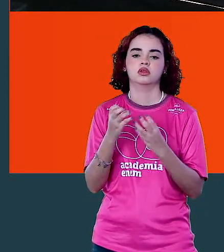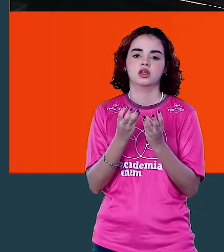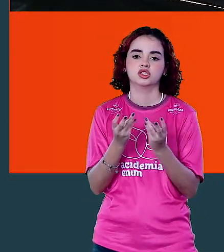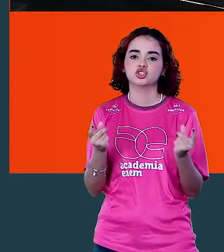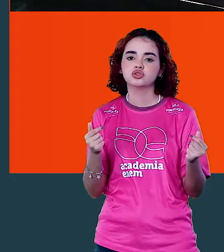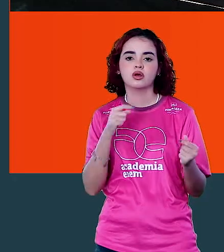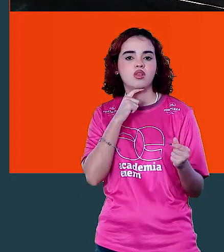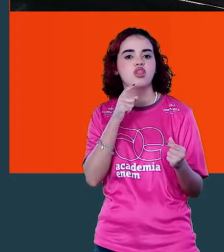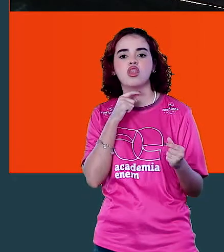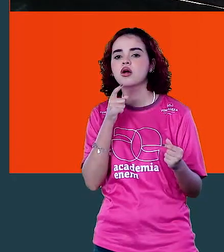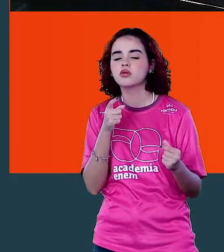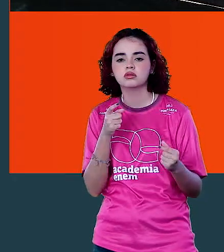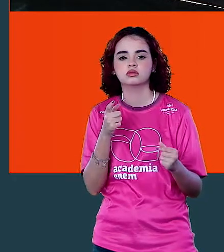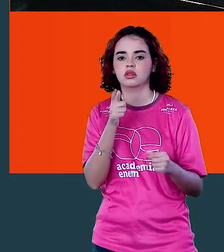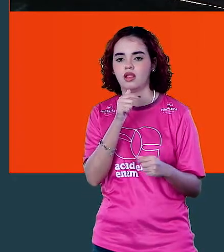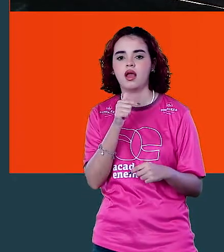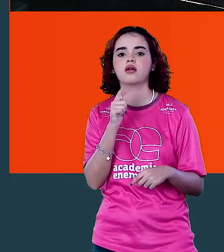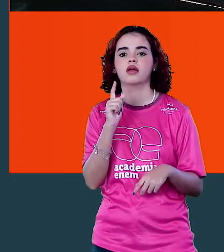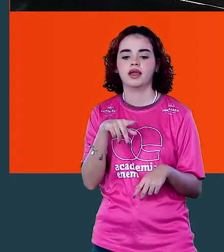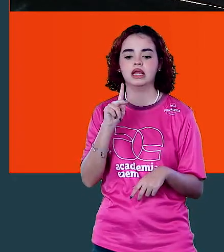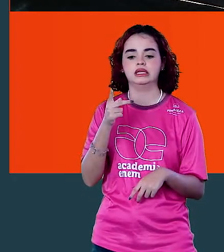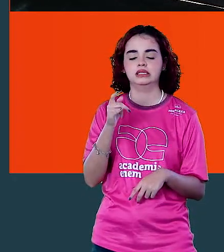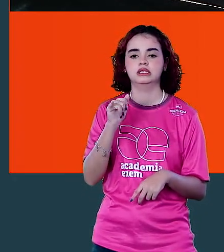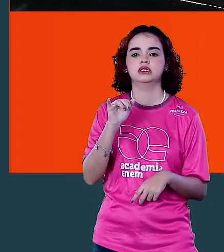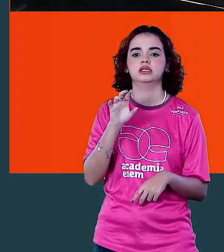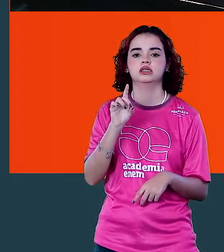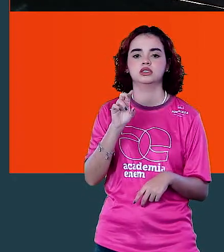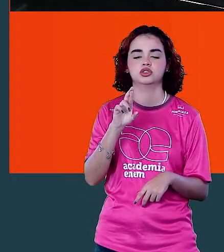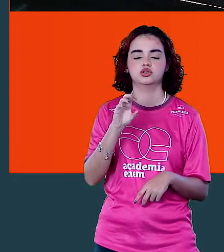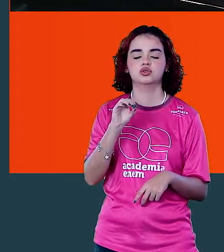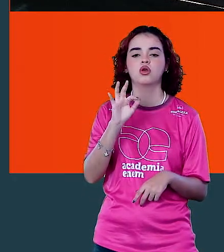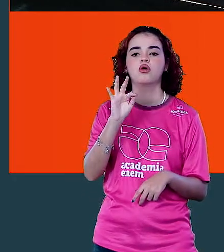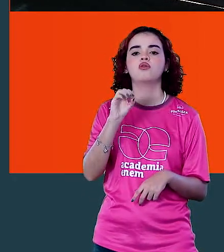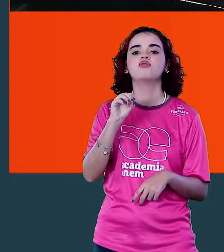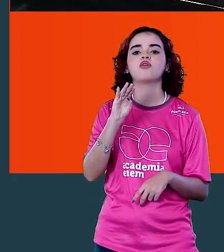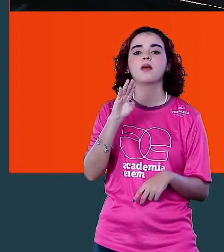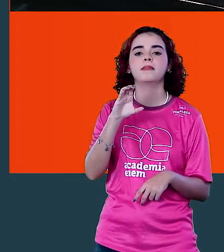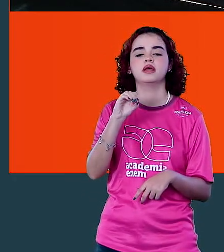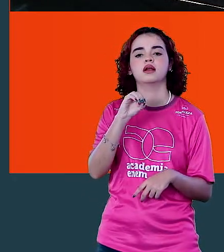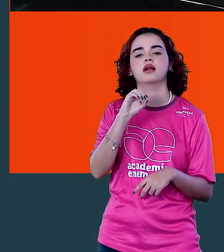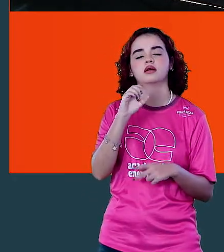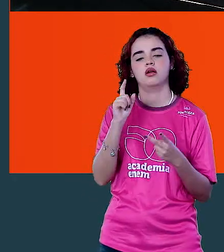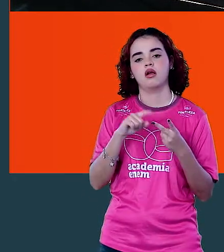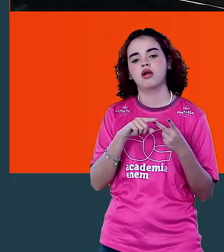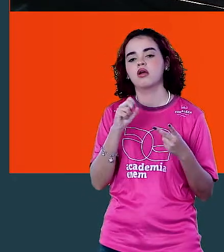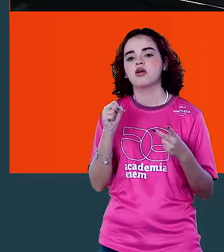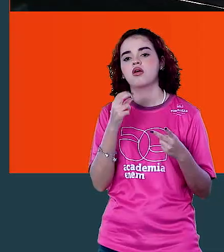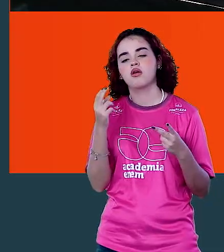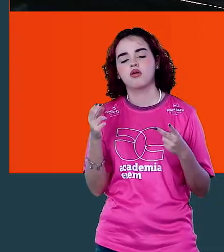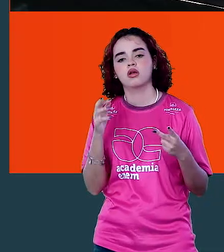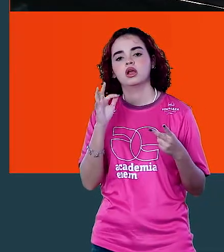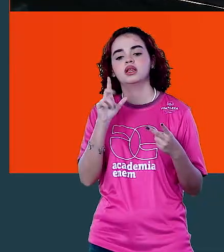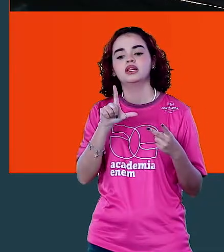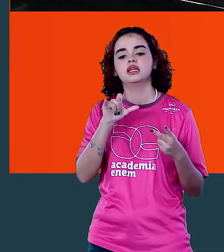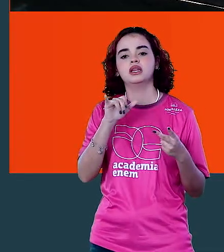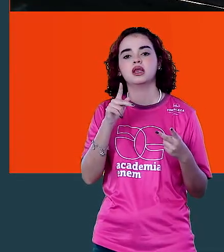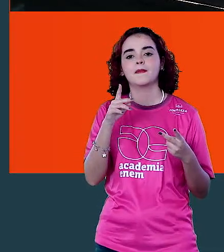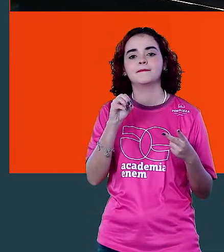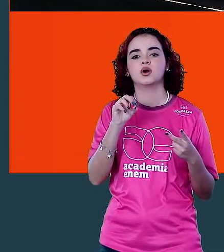hidrofóbicos. Mas aí, a questão pode jogar para vocês, como a gente vai ver daqui a pouco, o nome